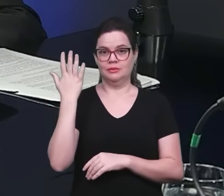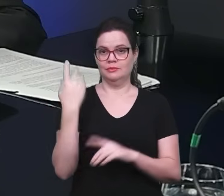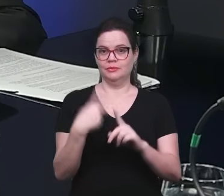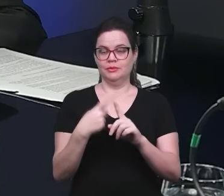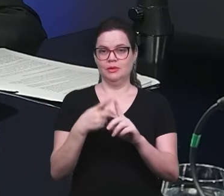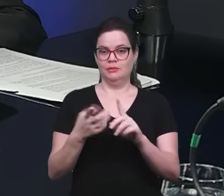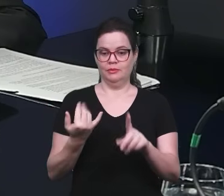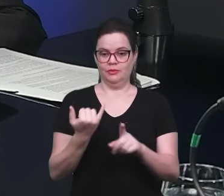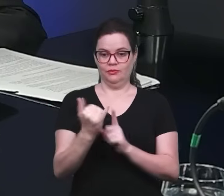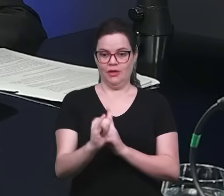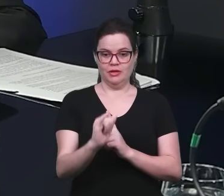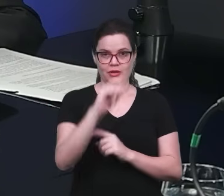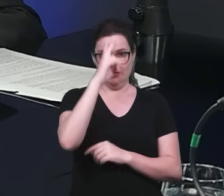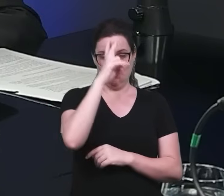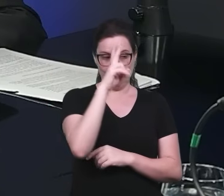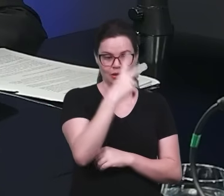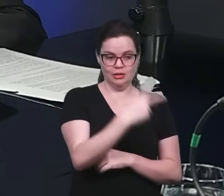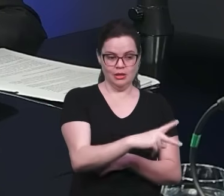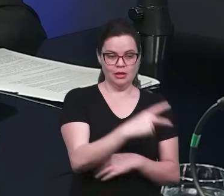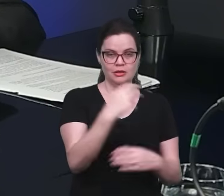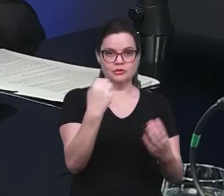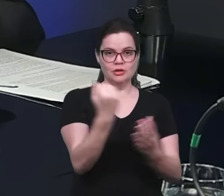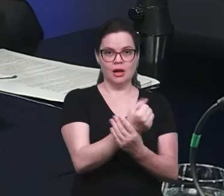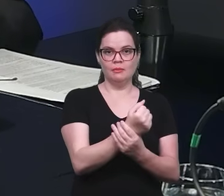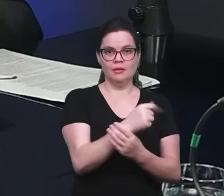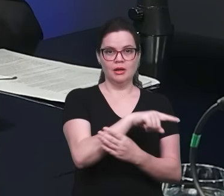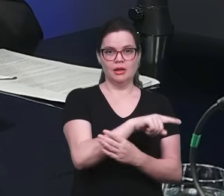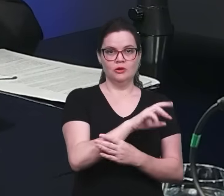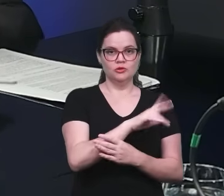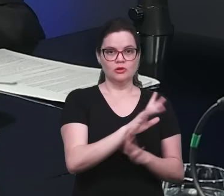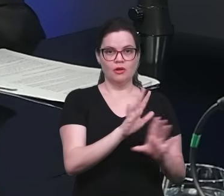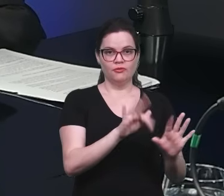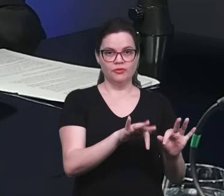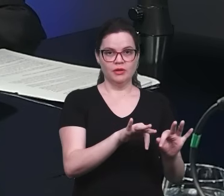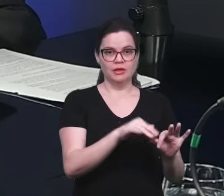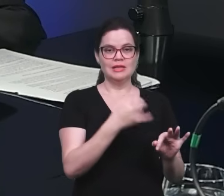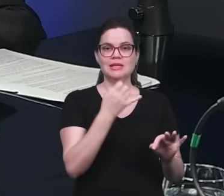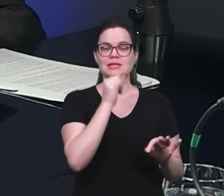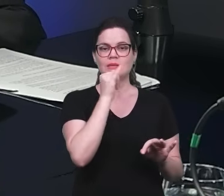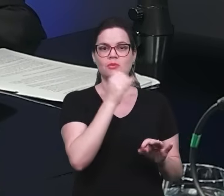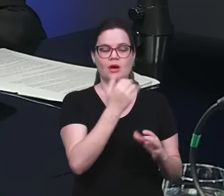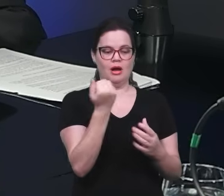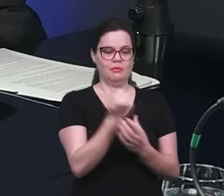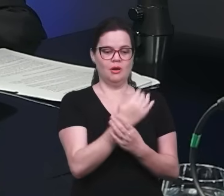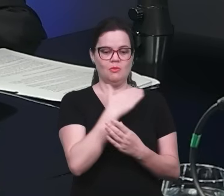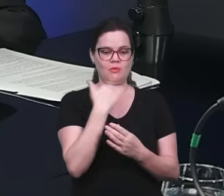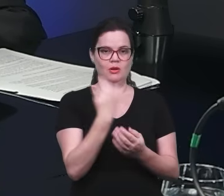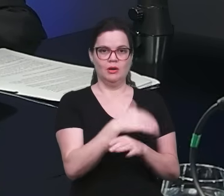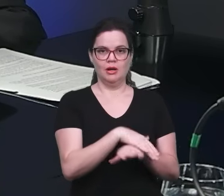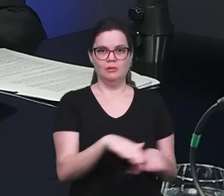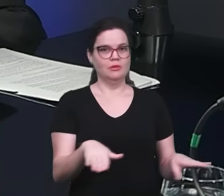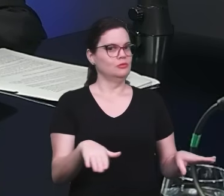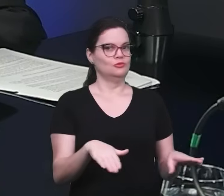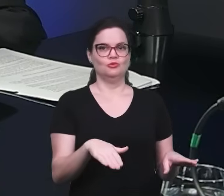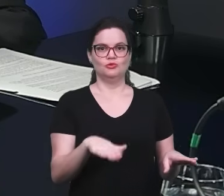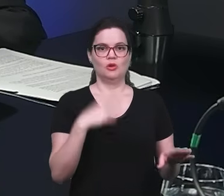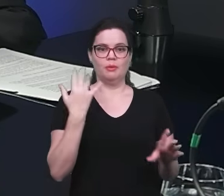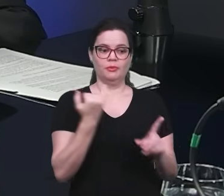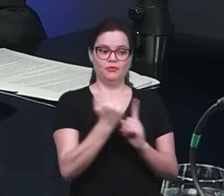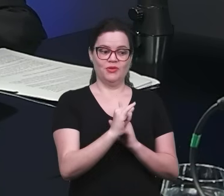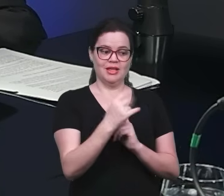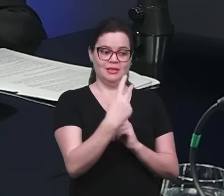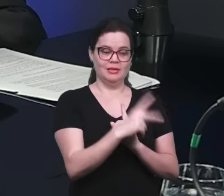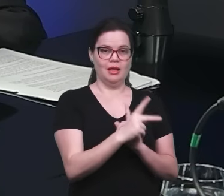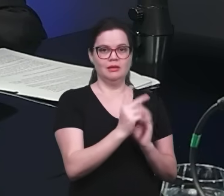essa história, esse chamado, ele não se encerrou em Abraão, ele continua nos nossos dias. E o mesmo Deus